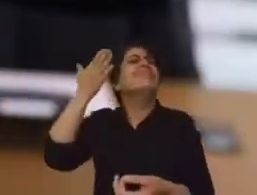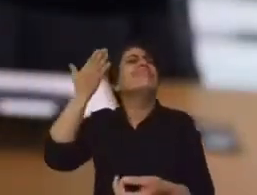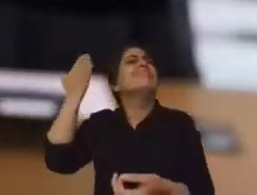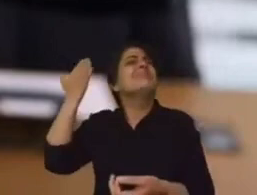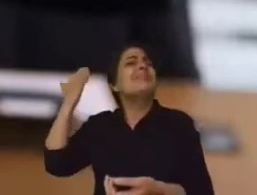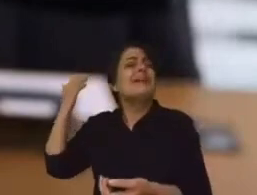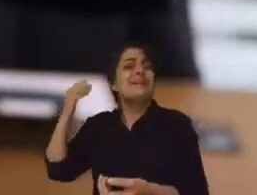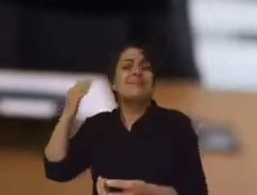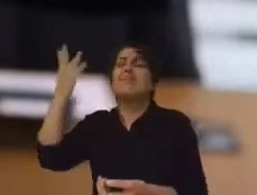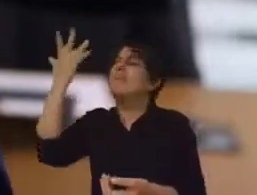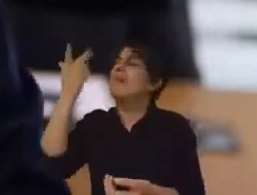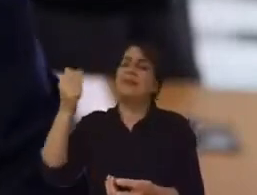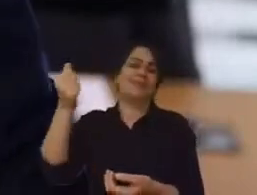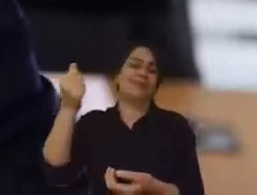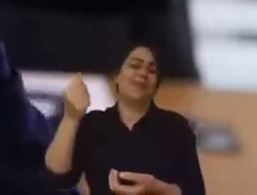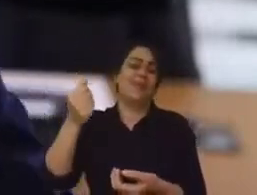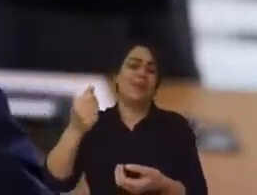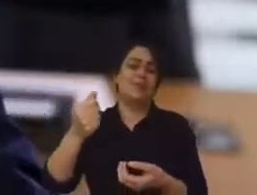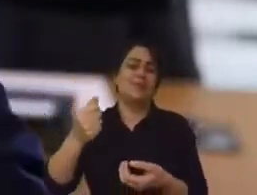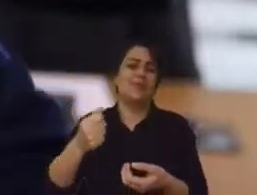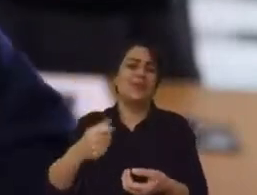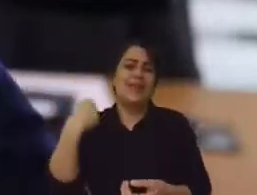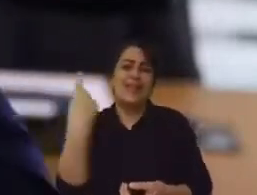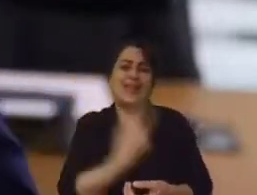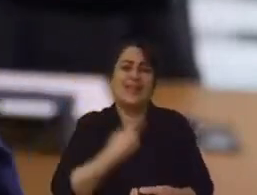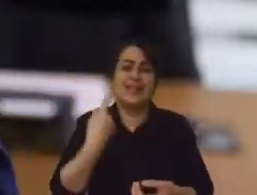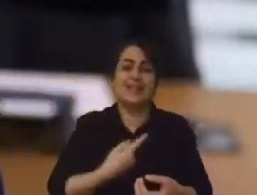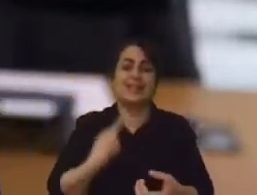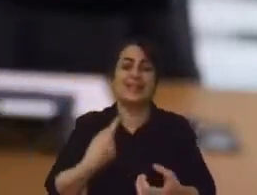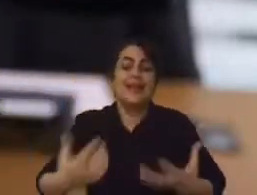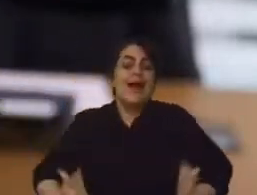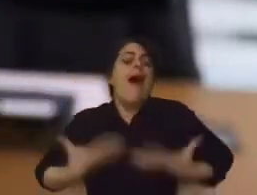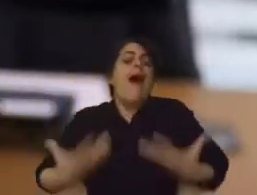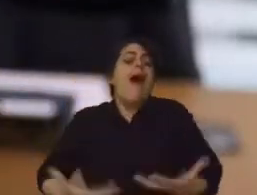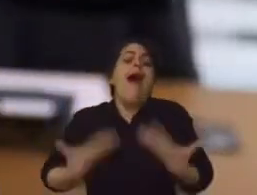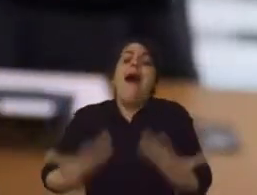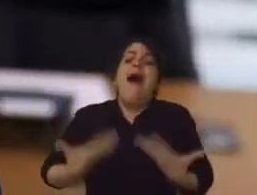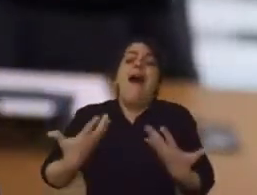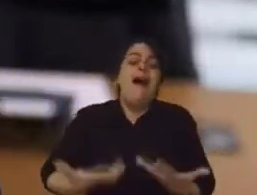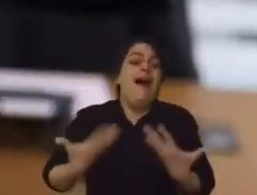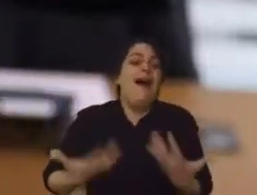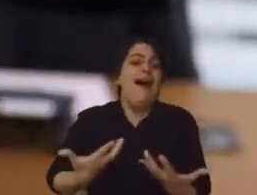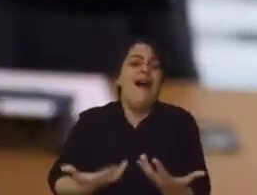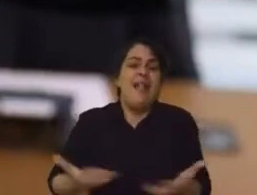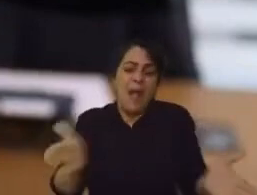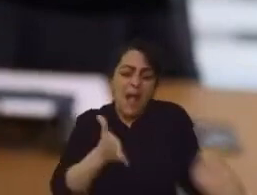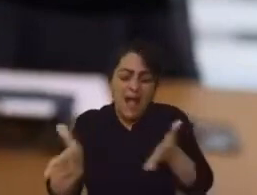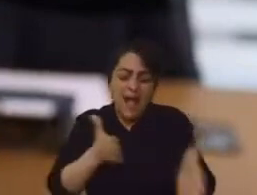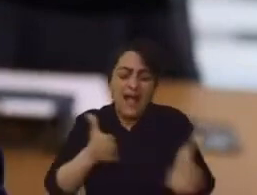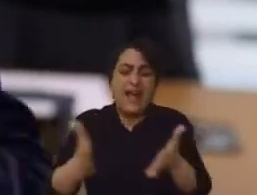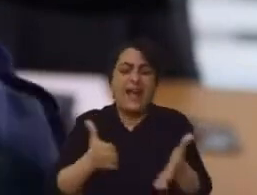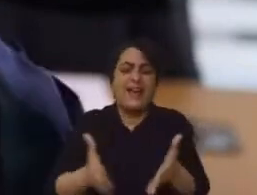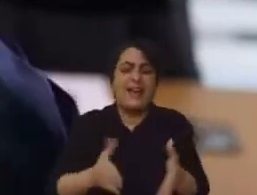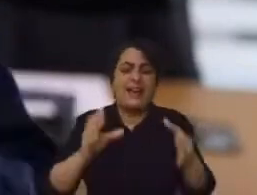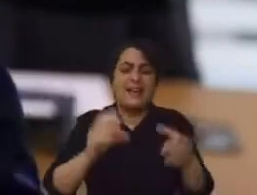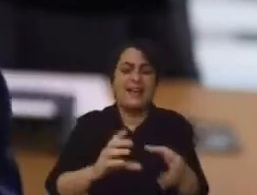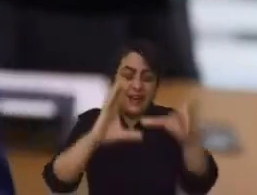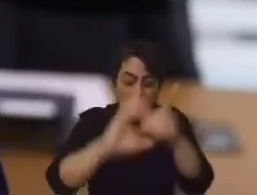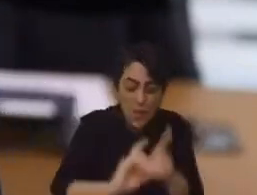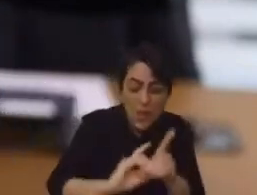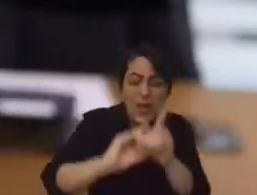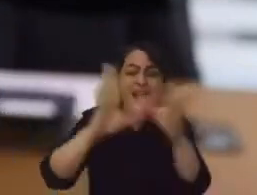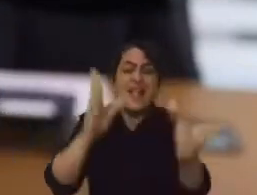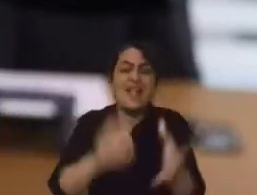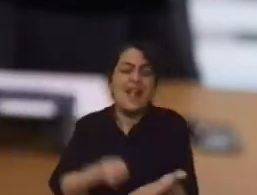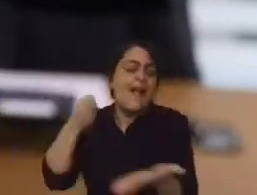efervescência sindical. Era um tempo que a gente estava num processo de reconquista das liberdades democráticas nesse país. A gente ainda vivia